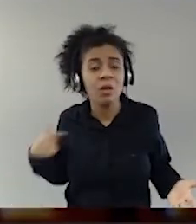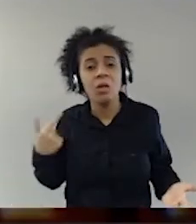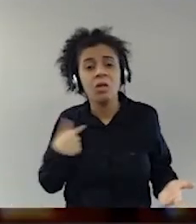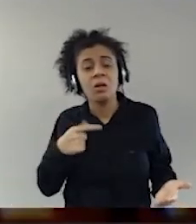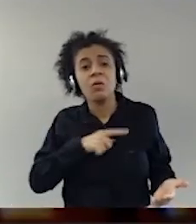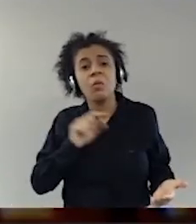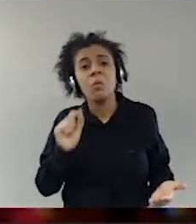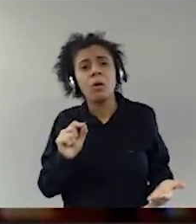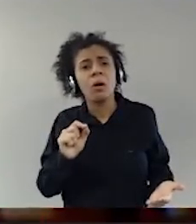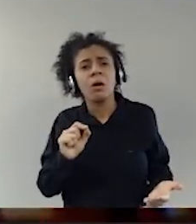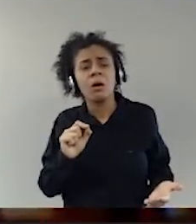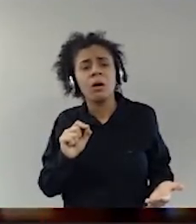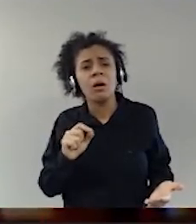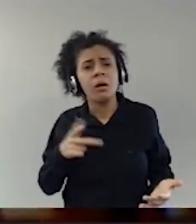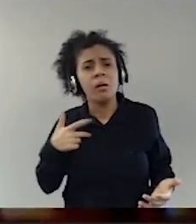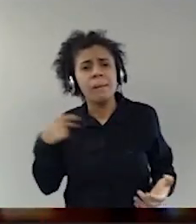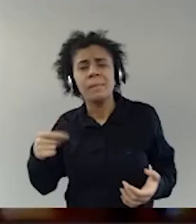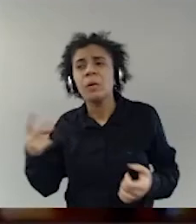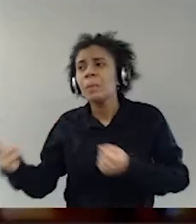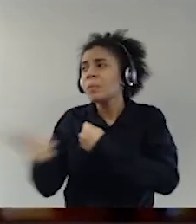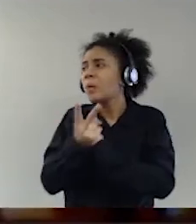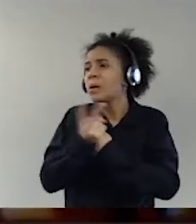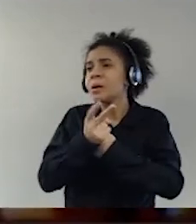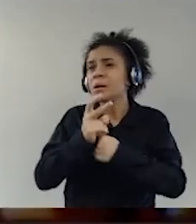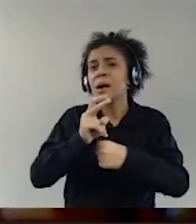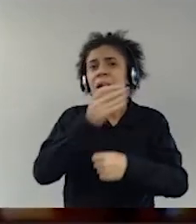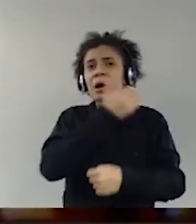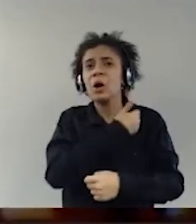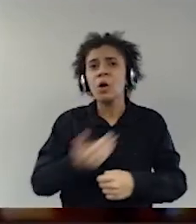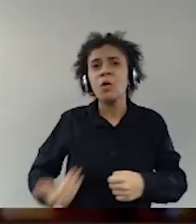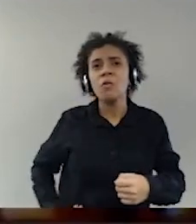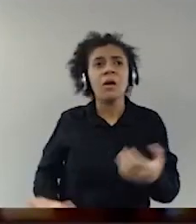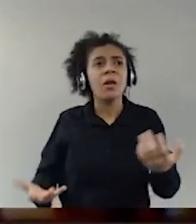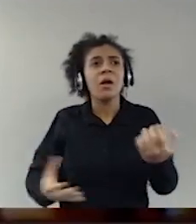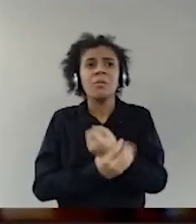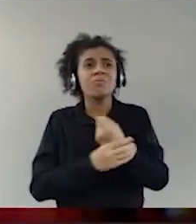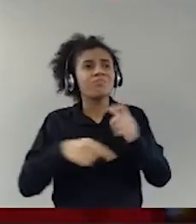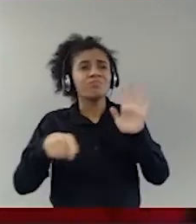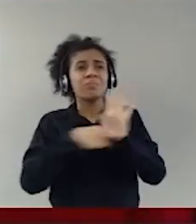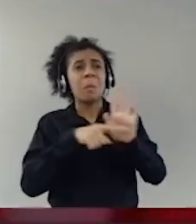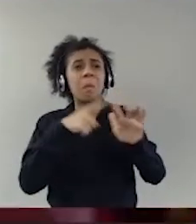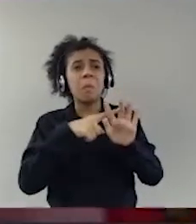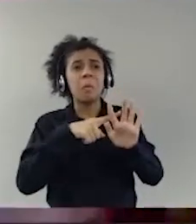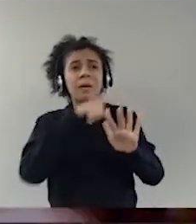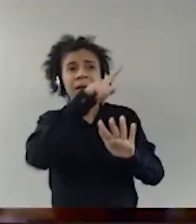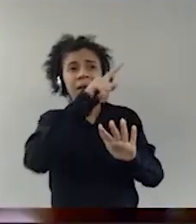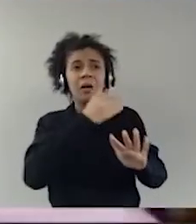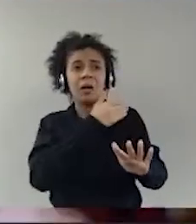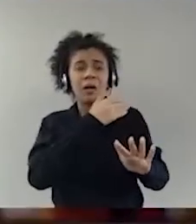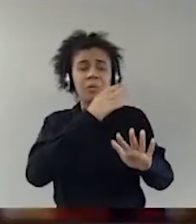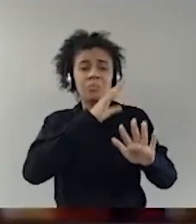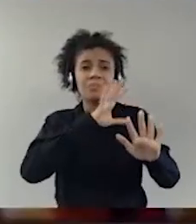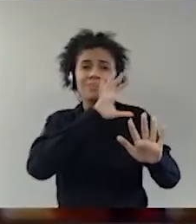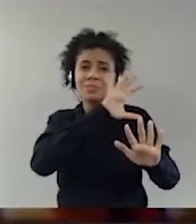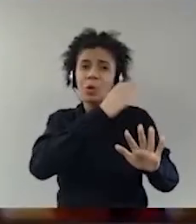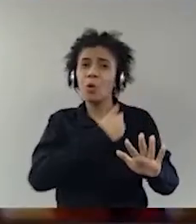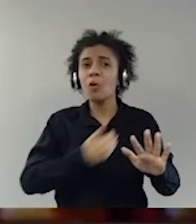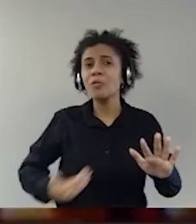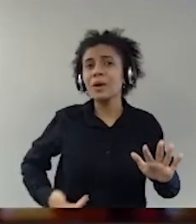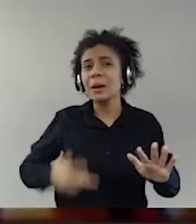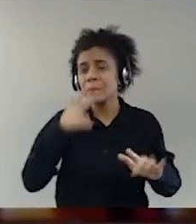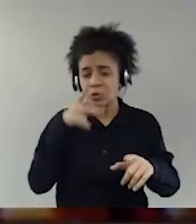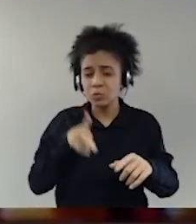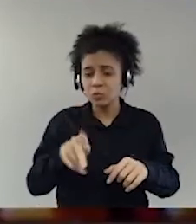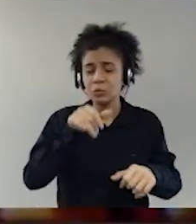tivemos a tarefa de nos defender do Estado com um garantismo negativo, porque o Estado continua matando, e aí o seu Rio de